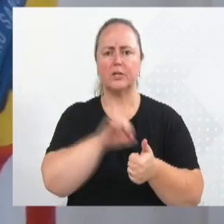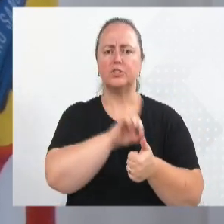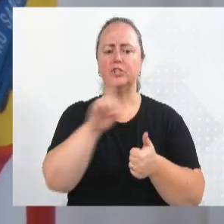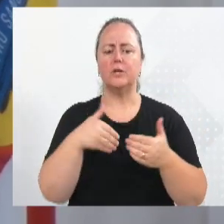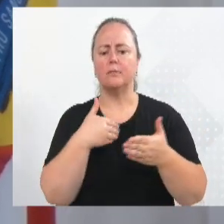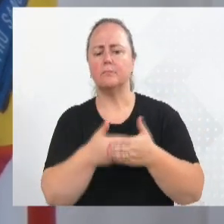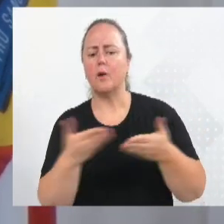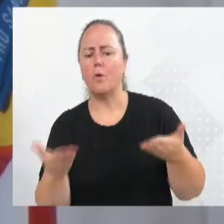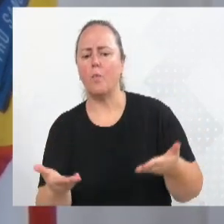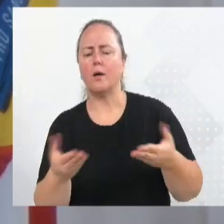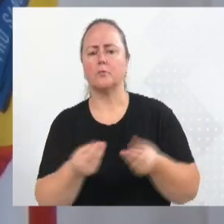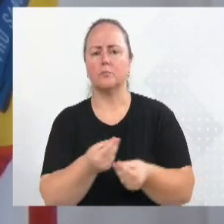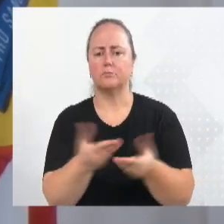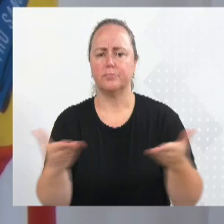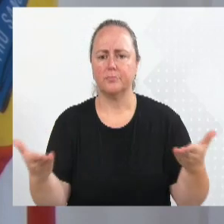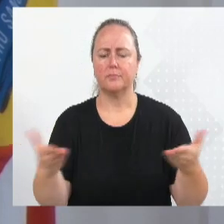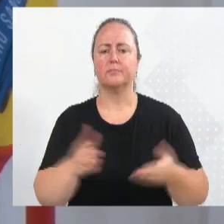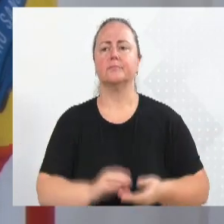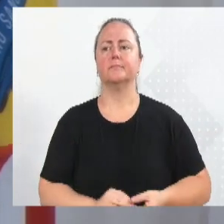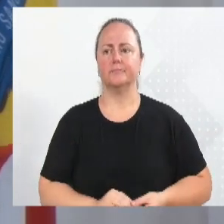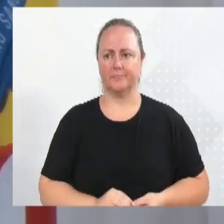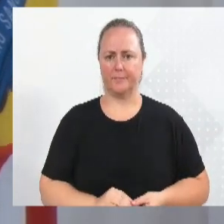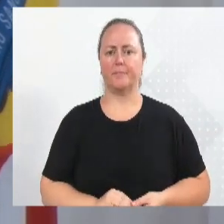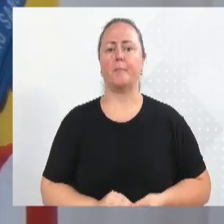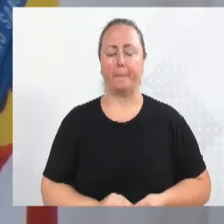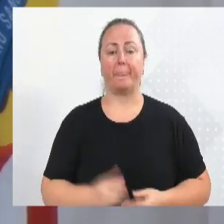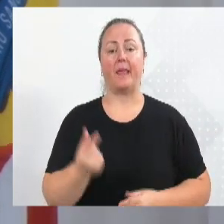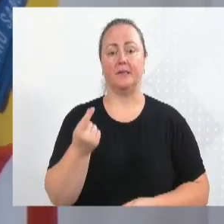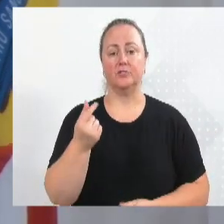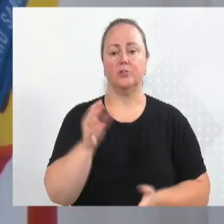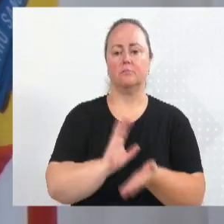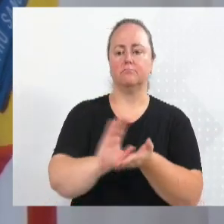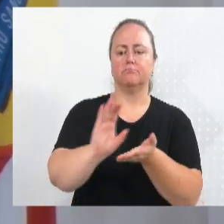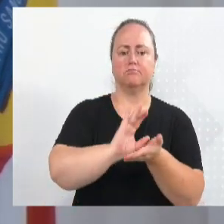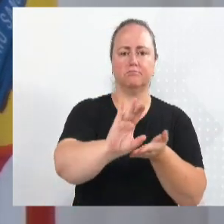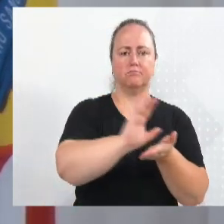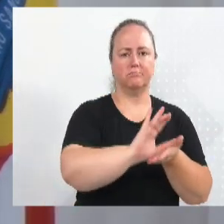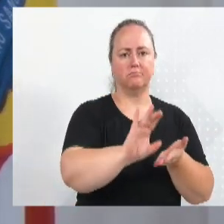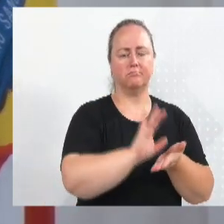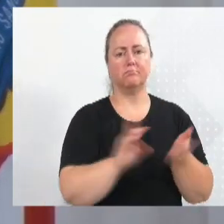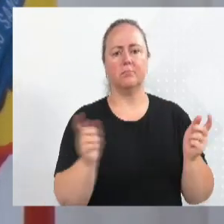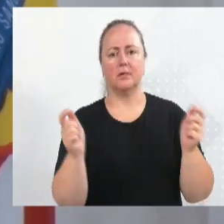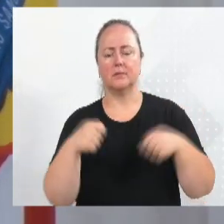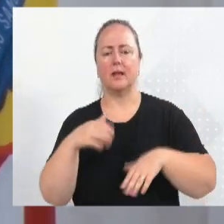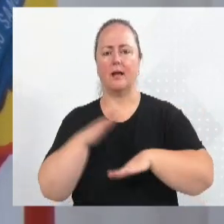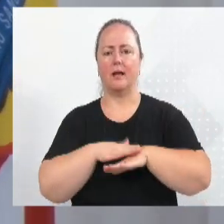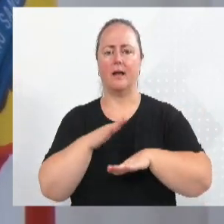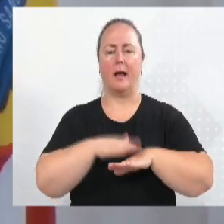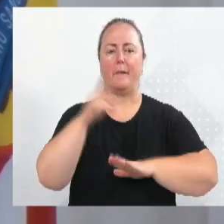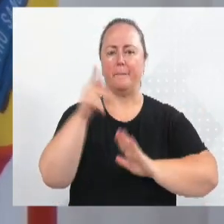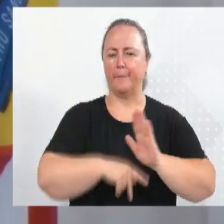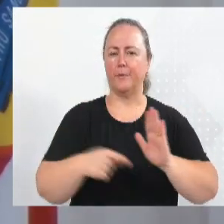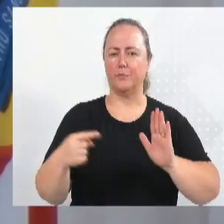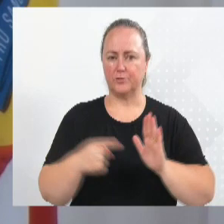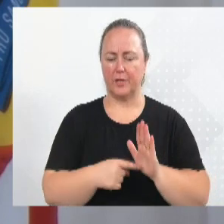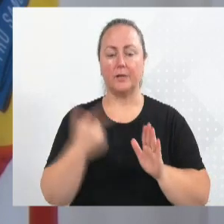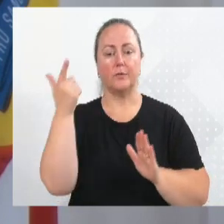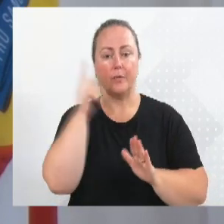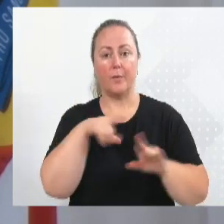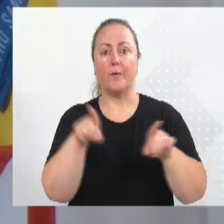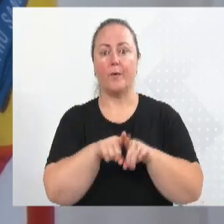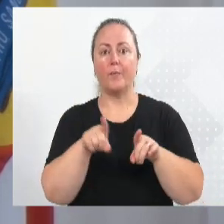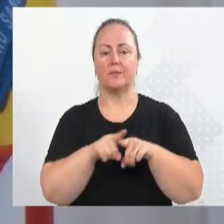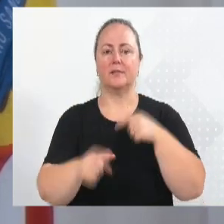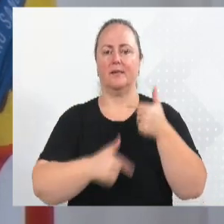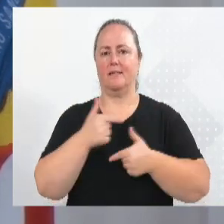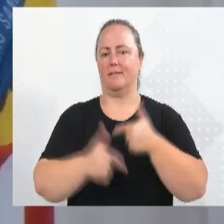entrega dessas subvenções para as entidades, para que elas possam desenvolver os seus projetos, para que elas possam aí fazer o